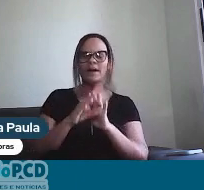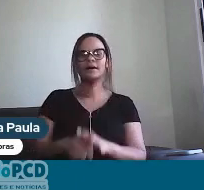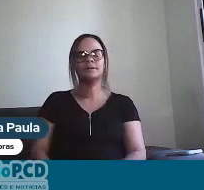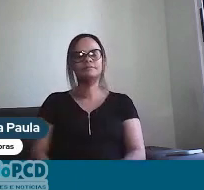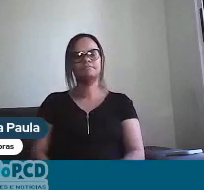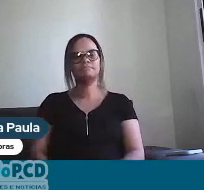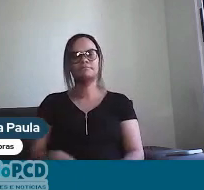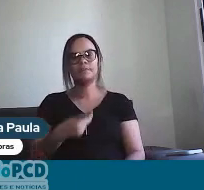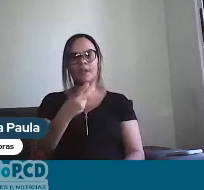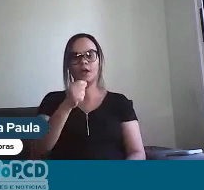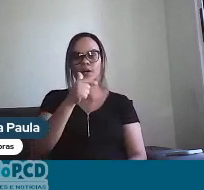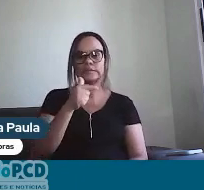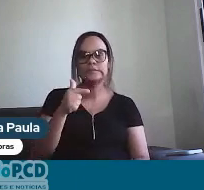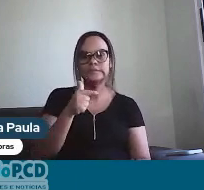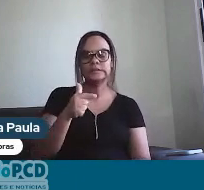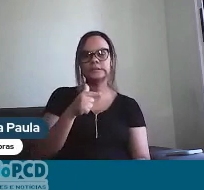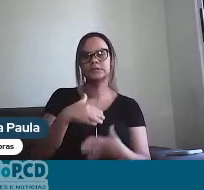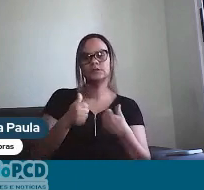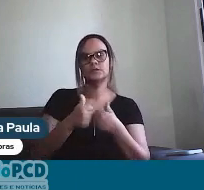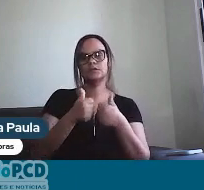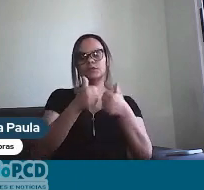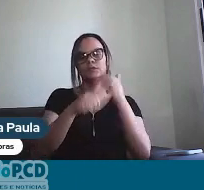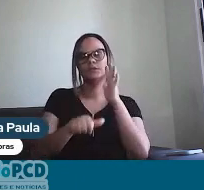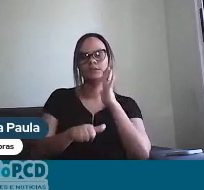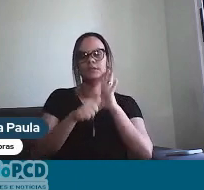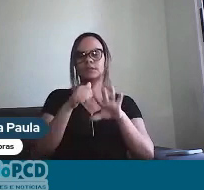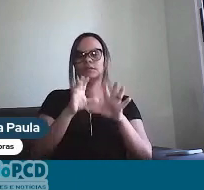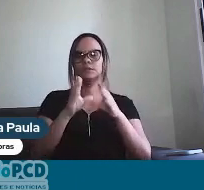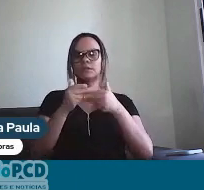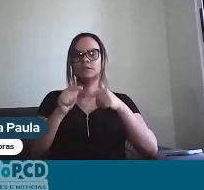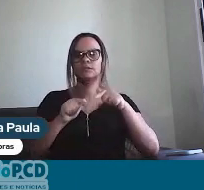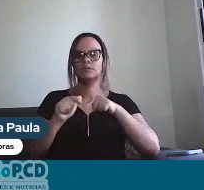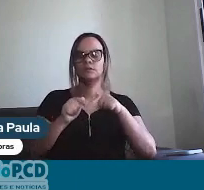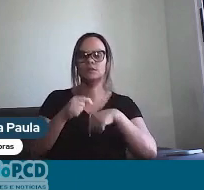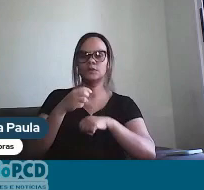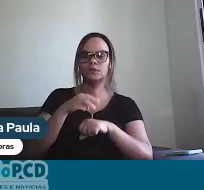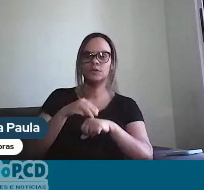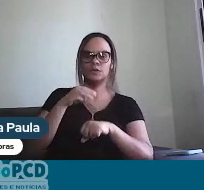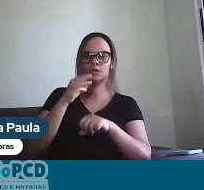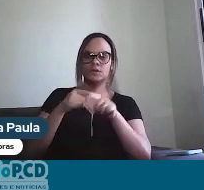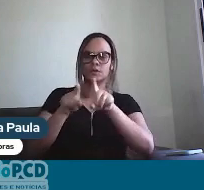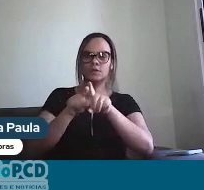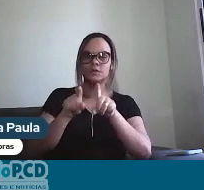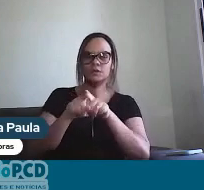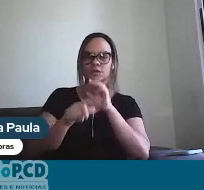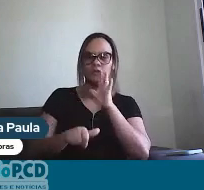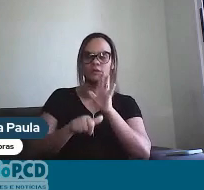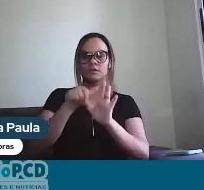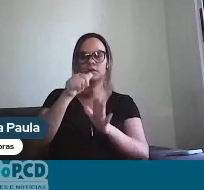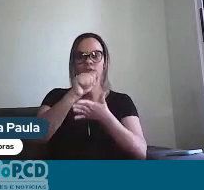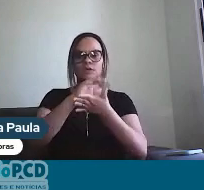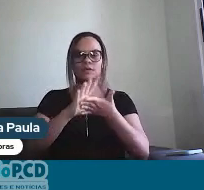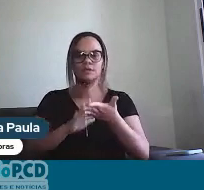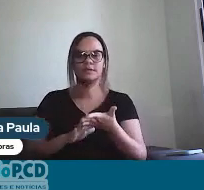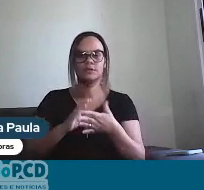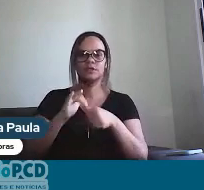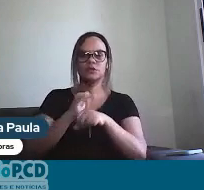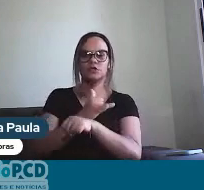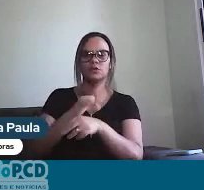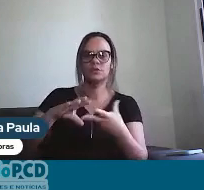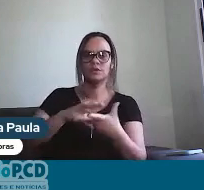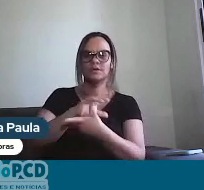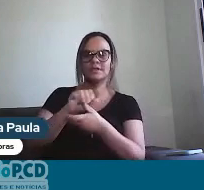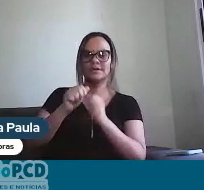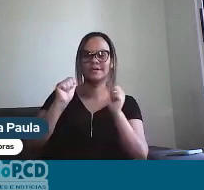isso desde 2007, onde houve o primeiro grupo de trabalho interministerial, em que a primeira tarefa era buscar instrumentos no mundo que a